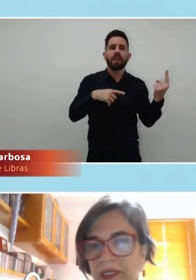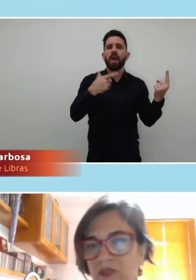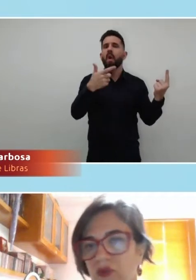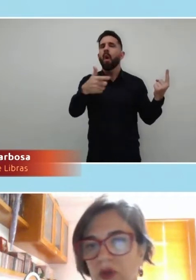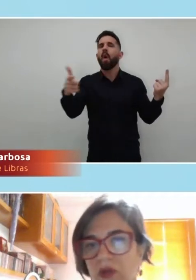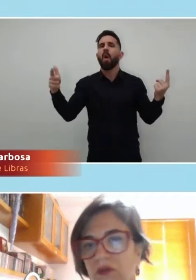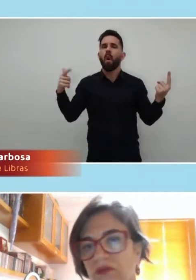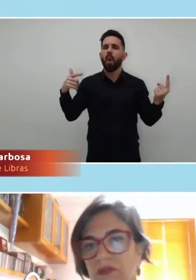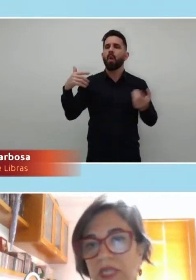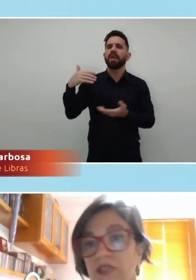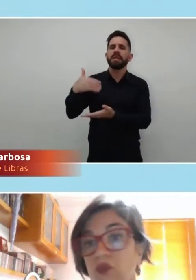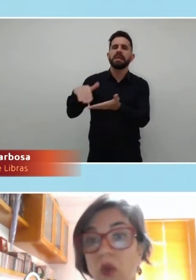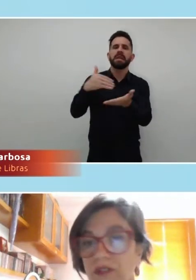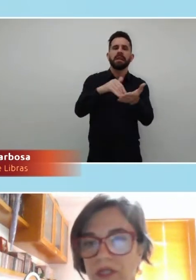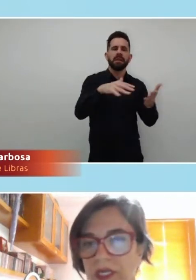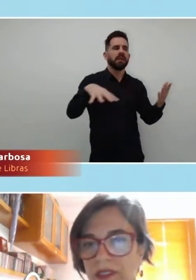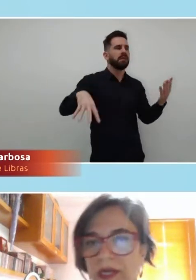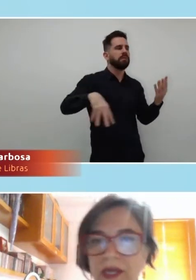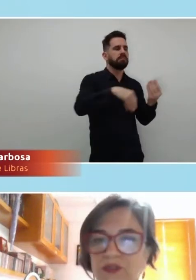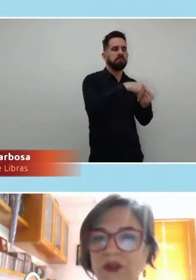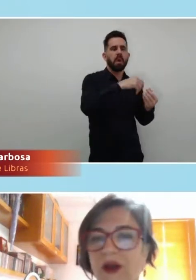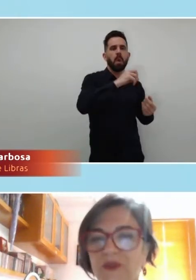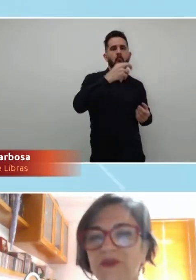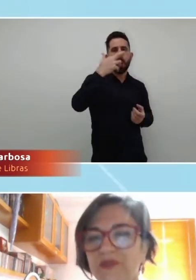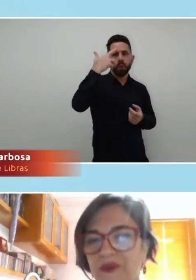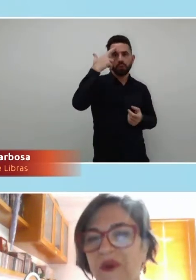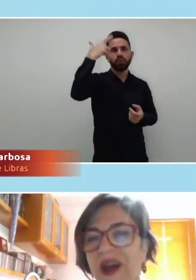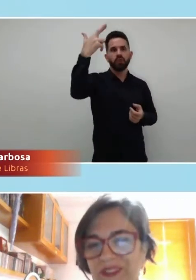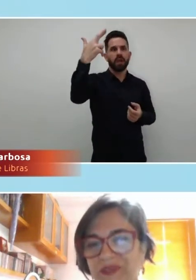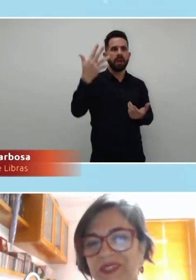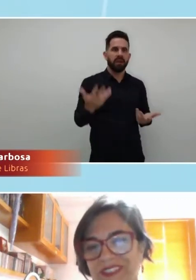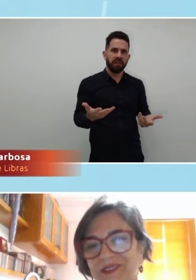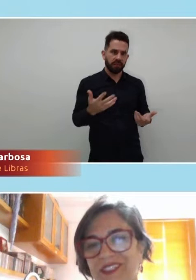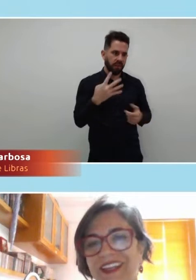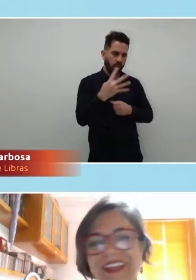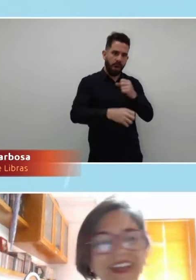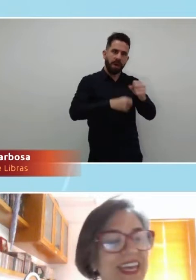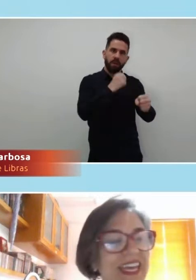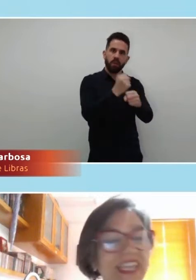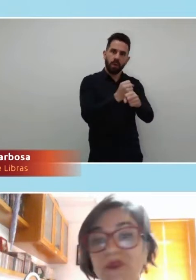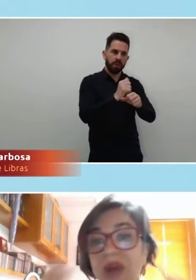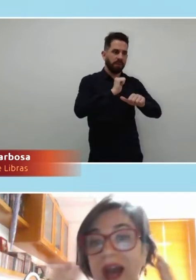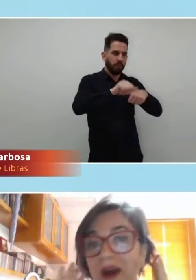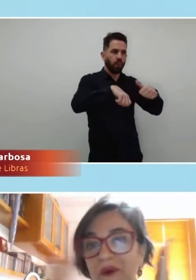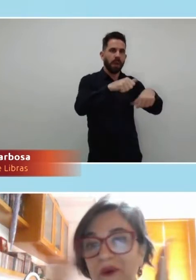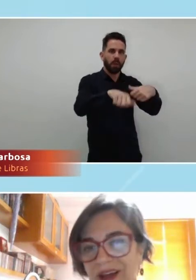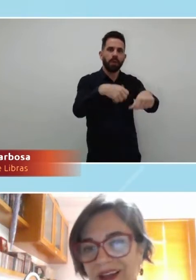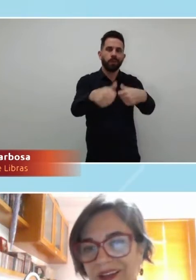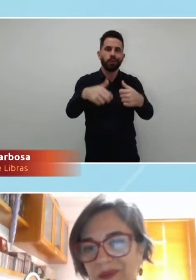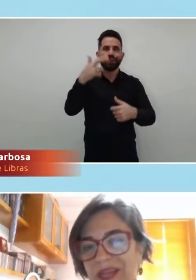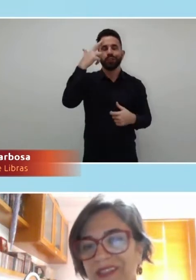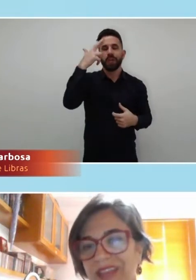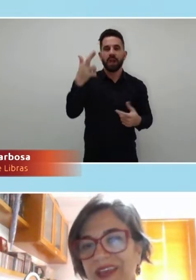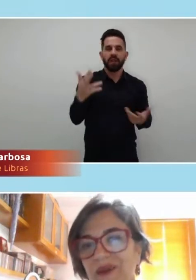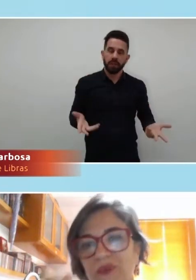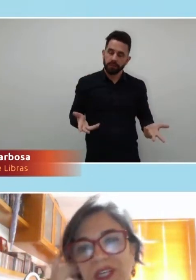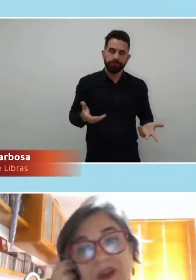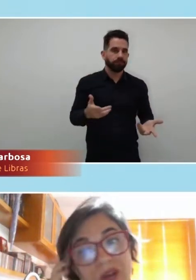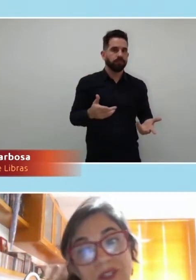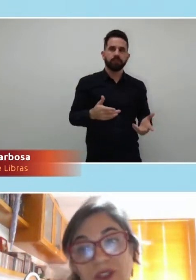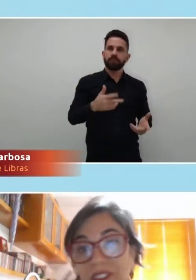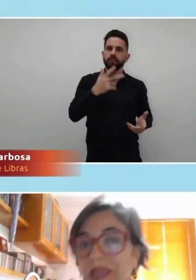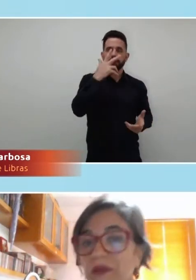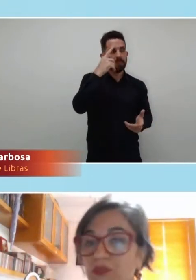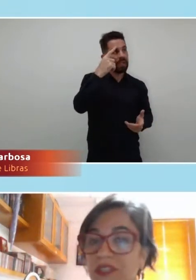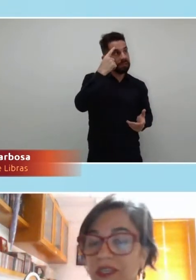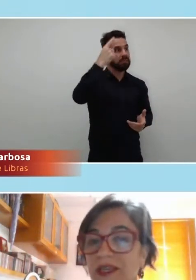né? Eles colocam 3, 4 secretários ao longo de 4 anos, né? E não há uma ideia única, olha,